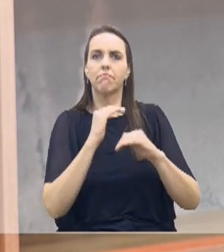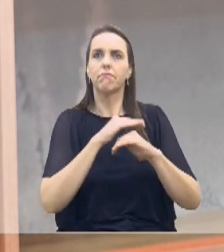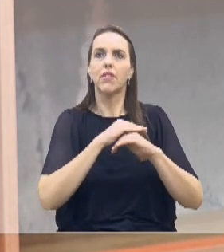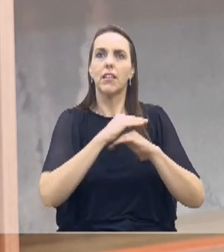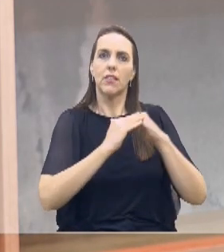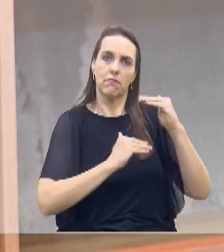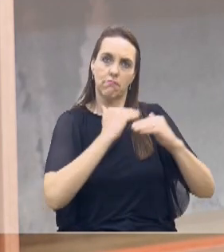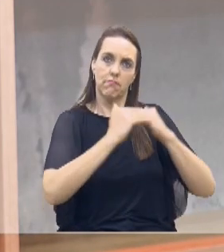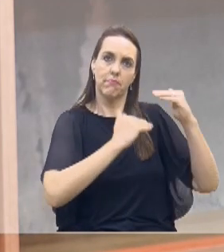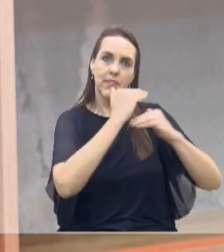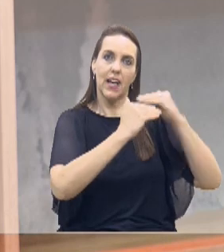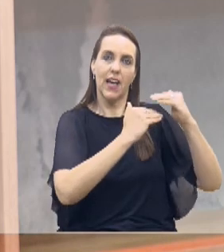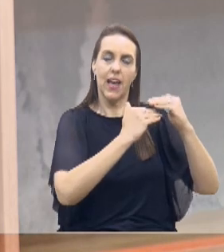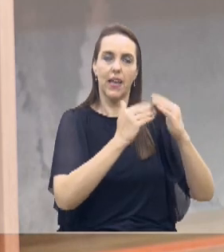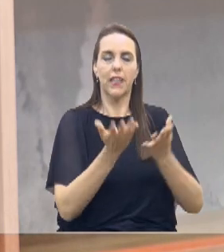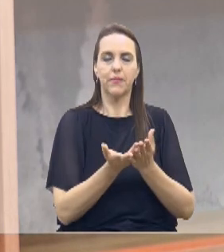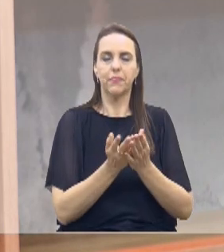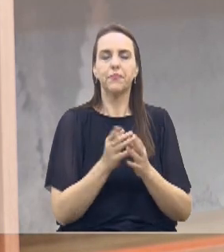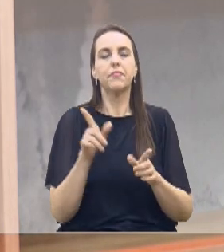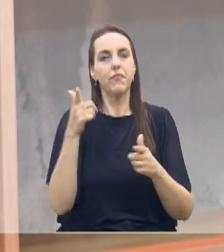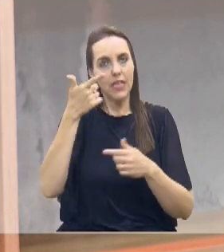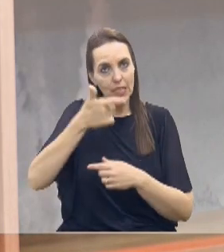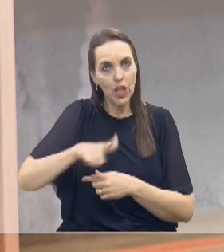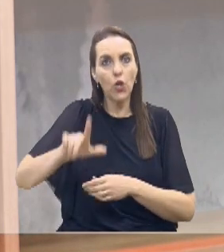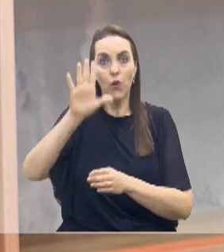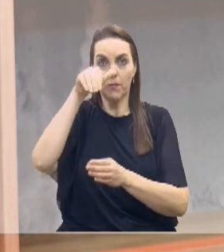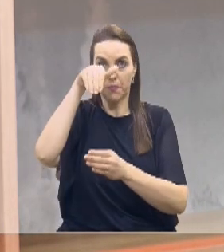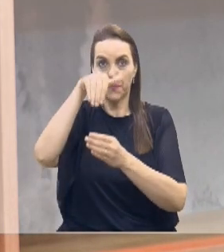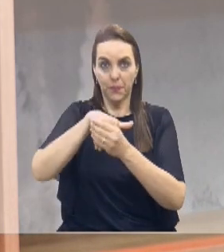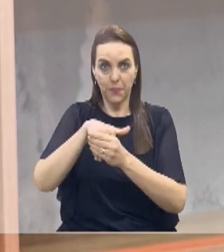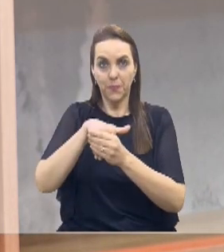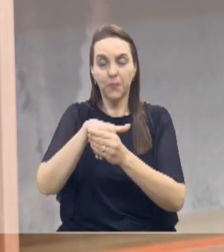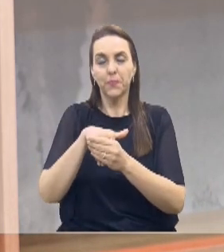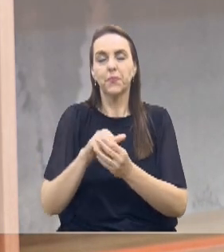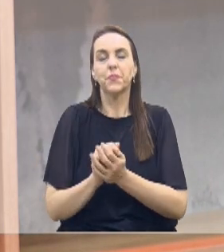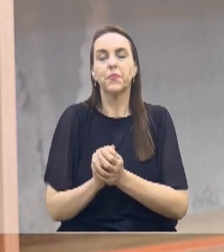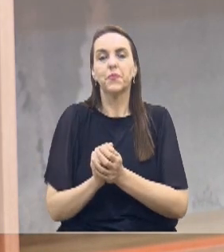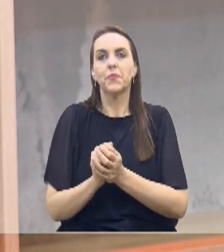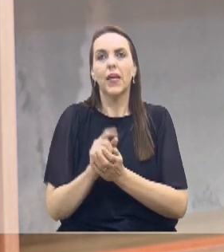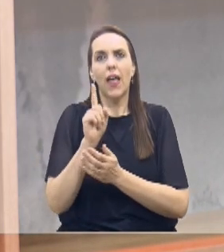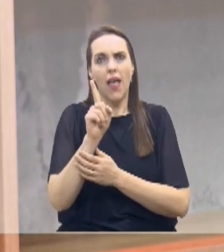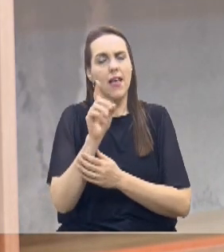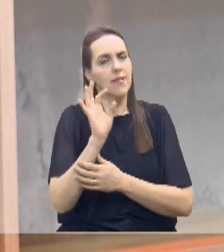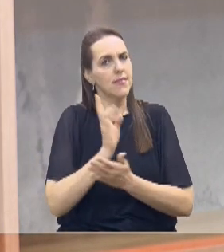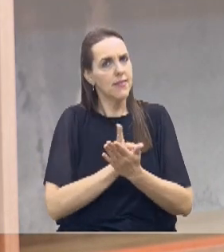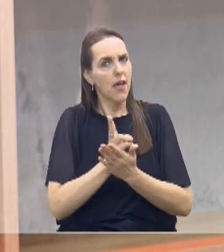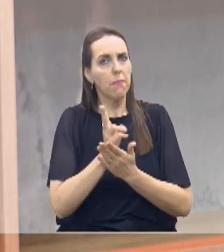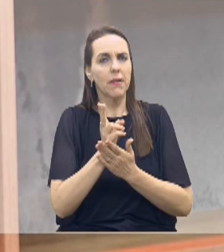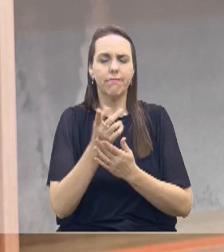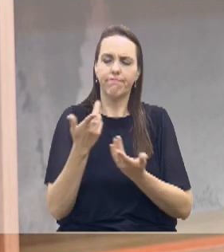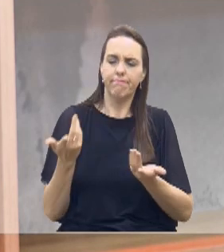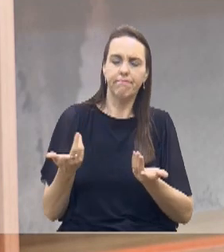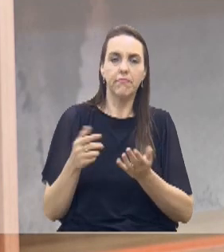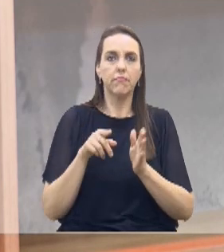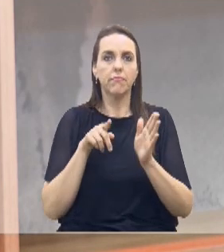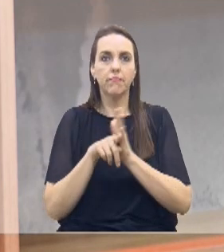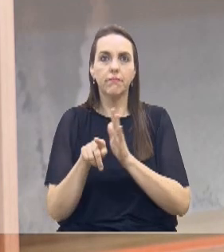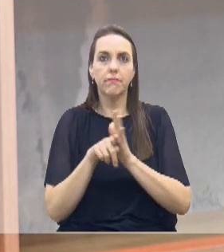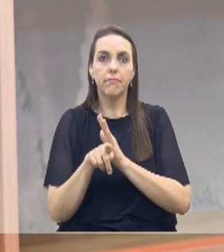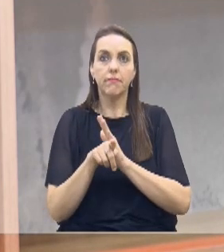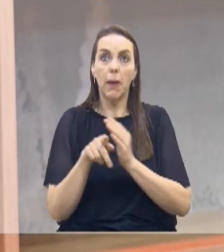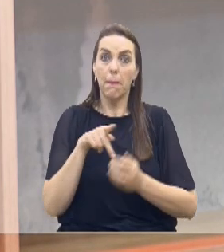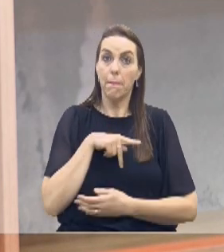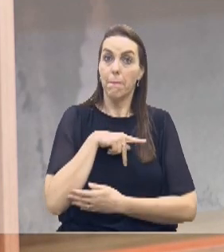está reeleita no âmbito da casa, a presidência lhe ocupou muito. É sempre questionável, muitas vezes, o fato de presidir a casa